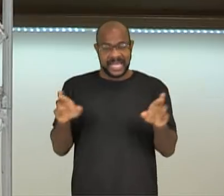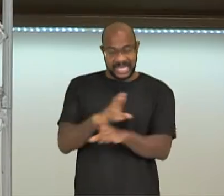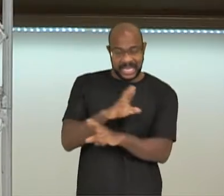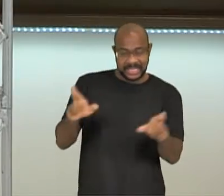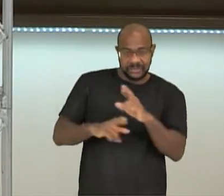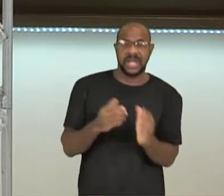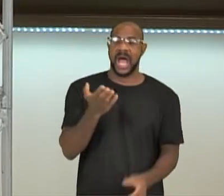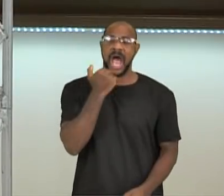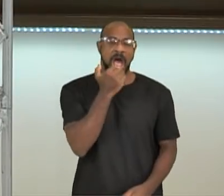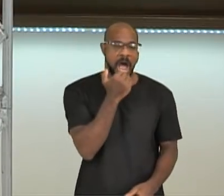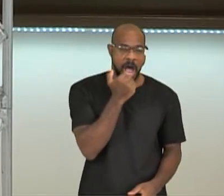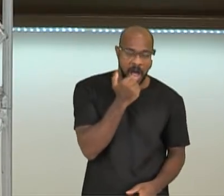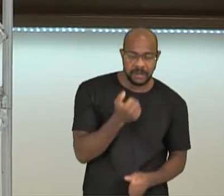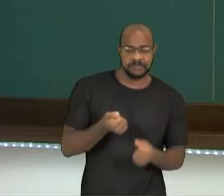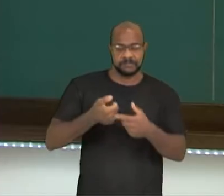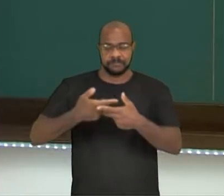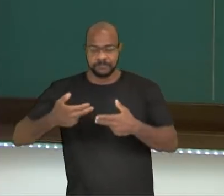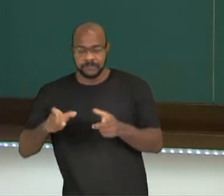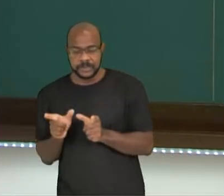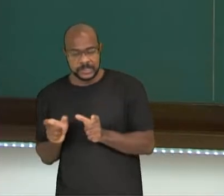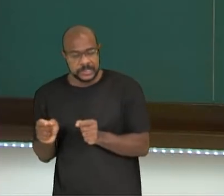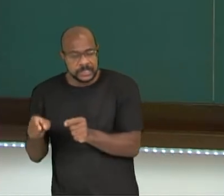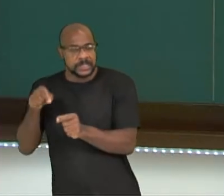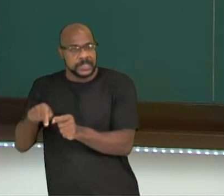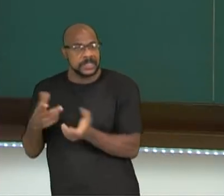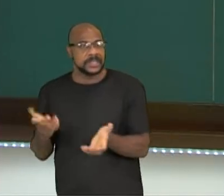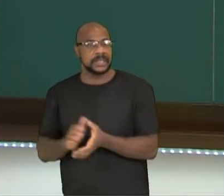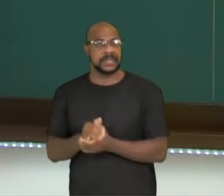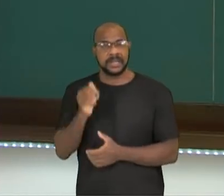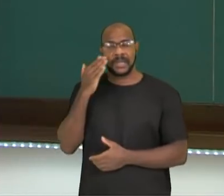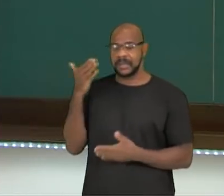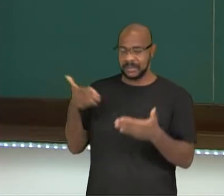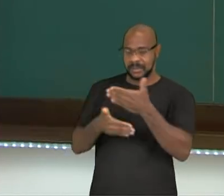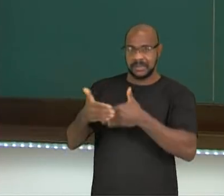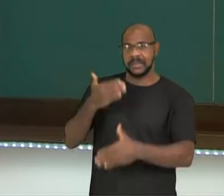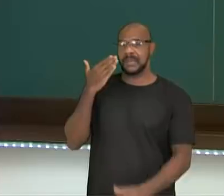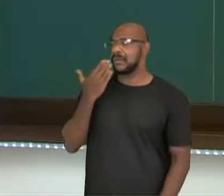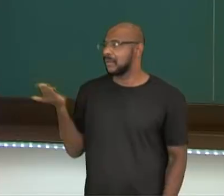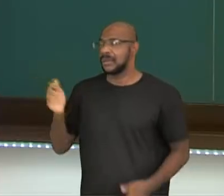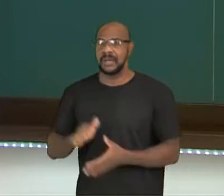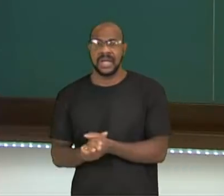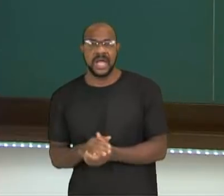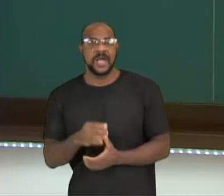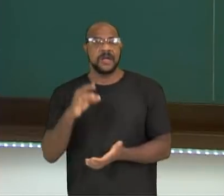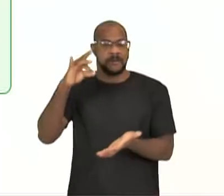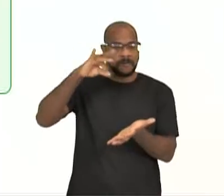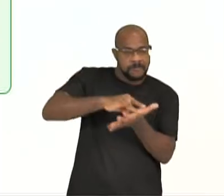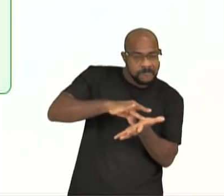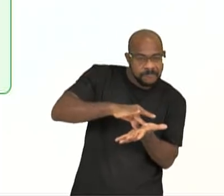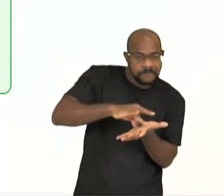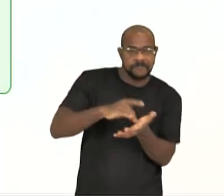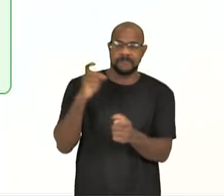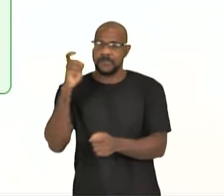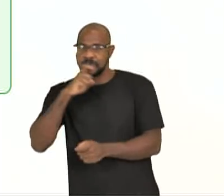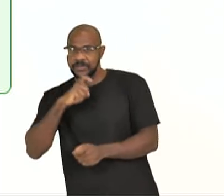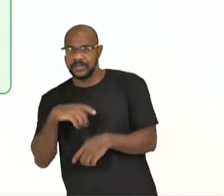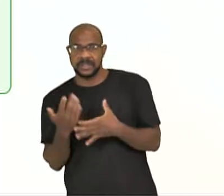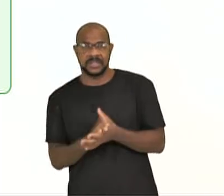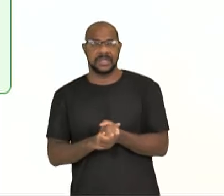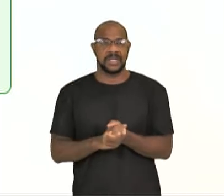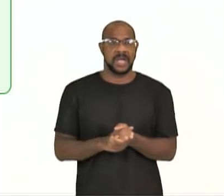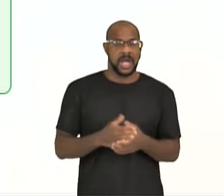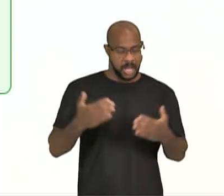Por exemplo, aqui nesse slide a gente tem assim, ó, né? É mito ou é verdade? O excesso de